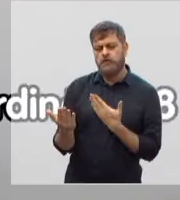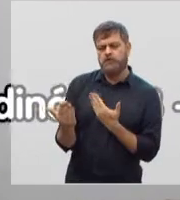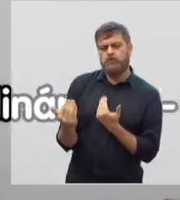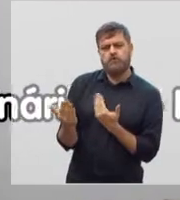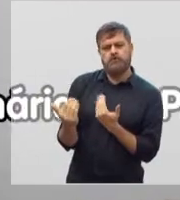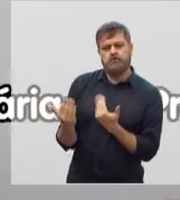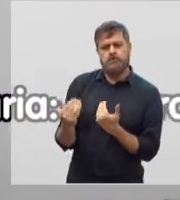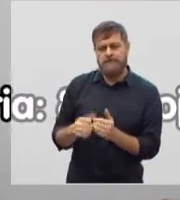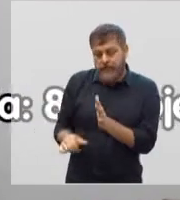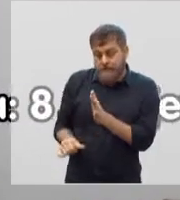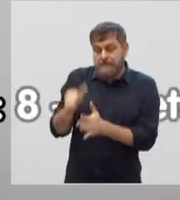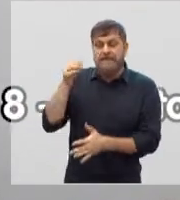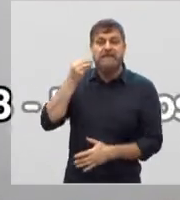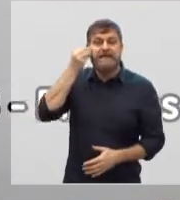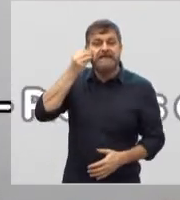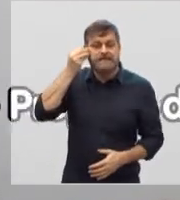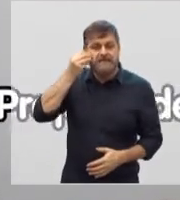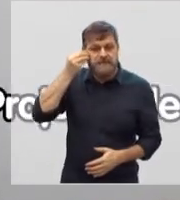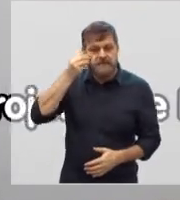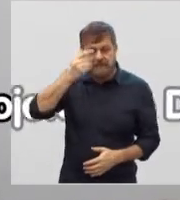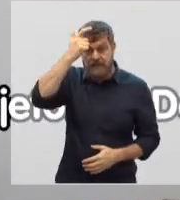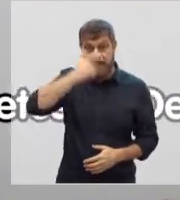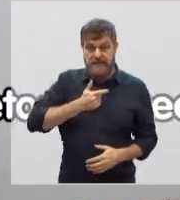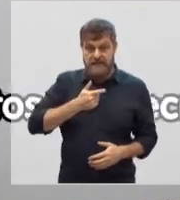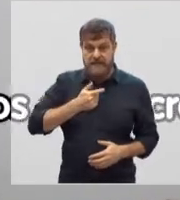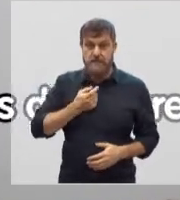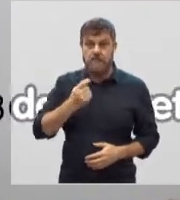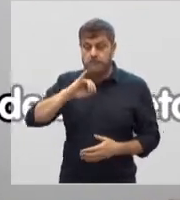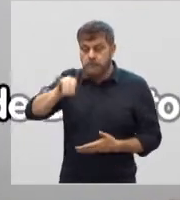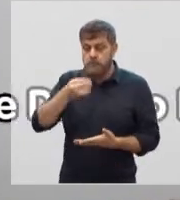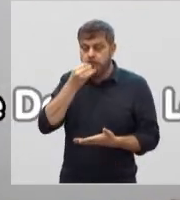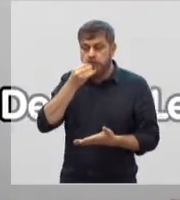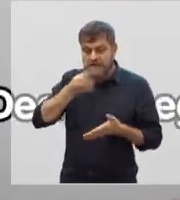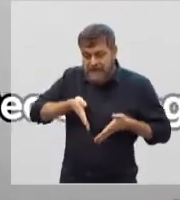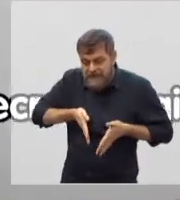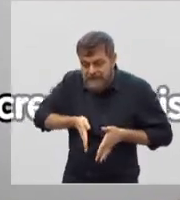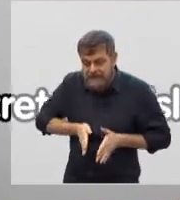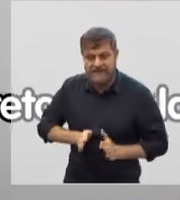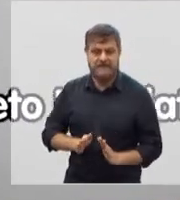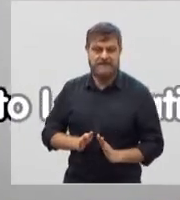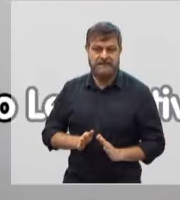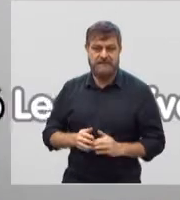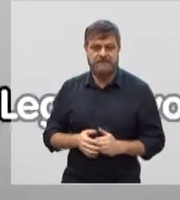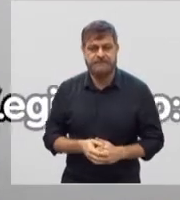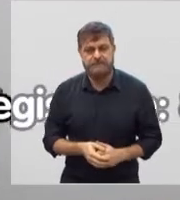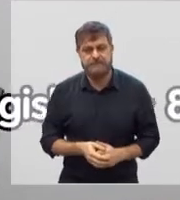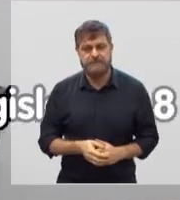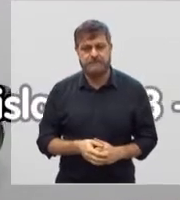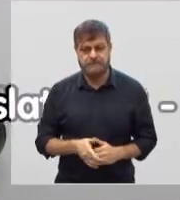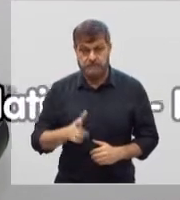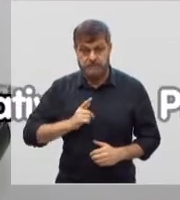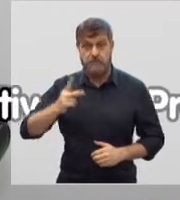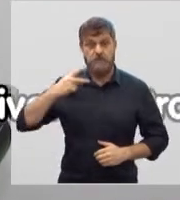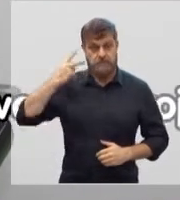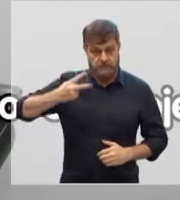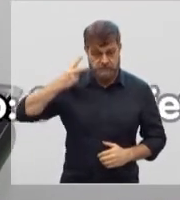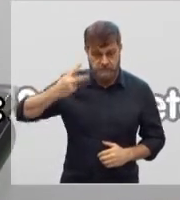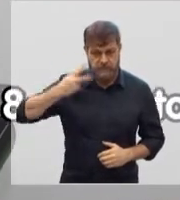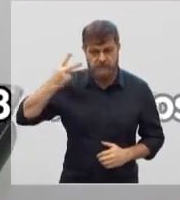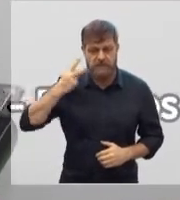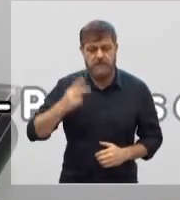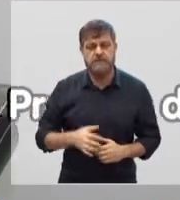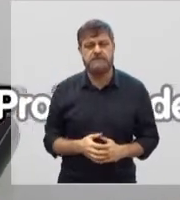muito novo, eu era muito jovem, foi a primeira experiência que eu tive. Eu sou jundiaiense, nascido lá, e